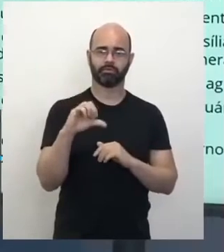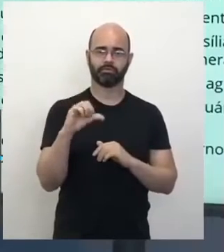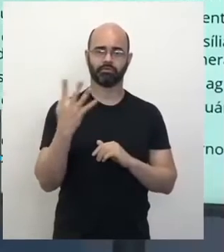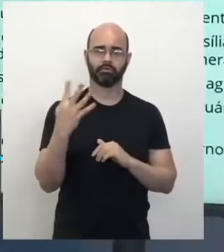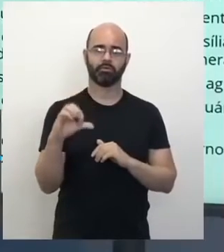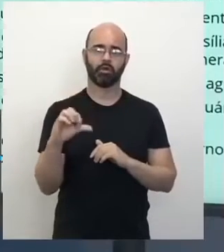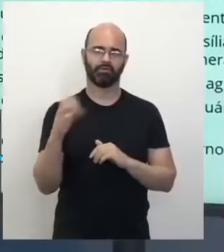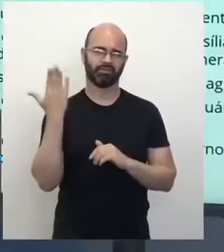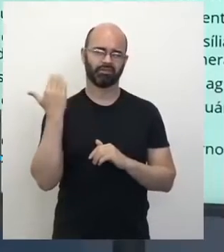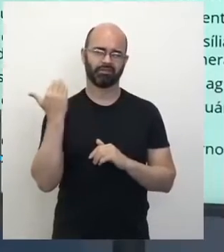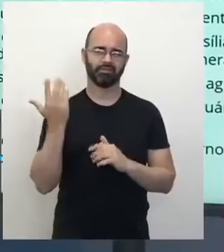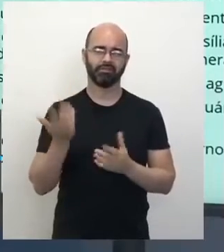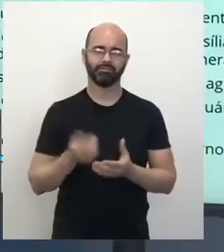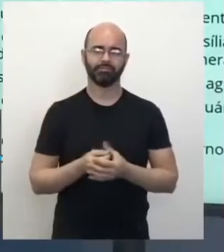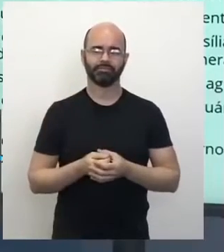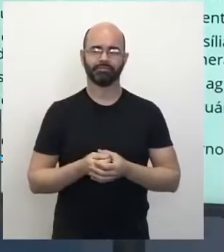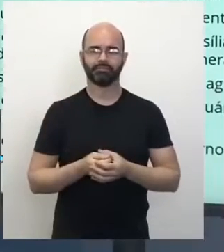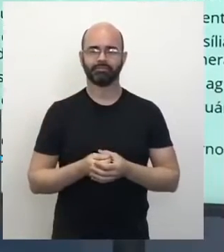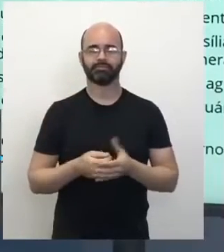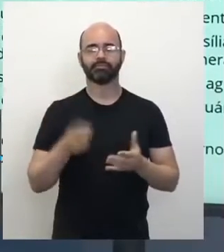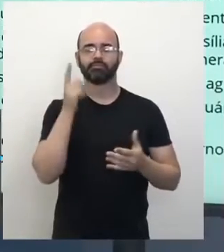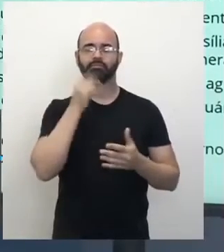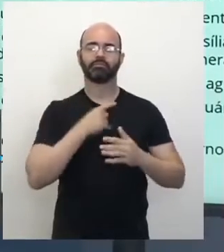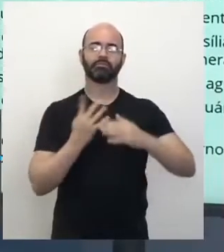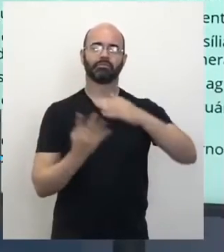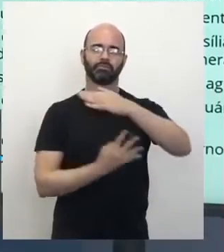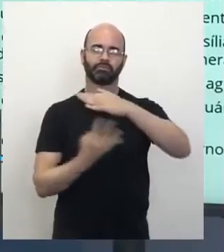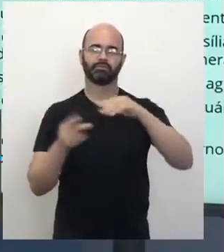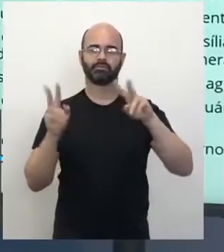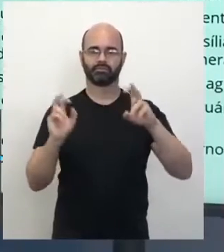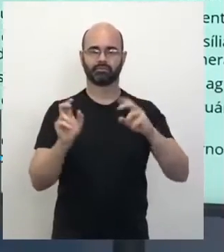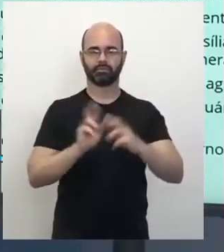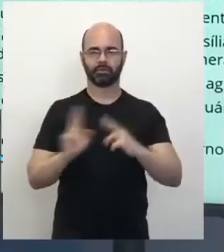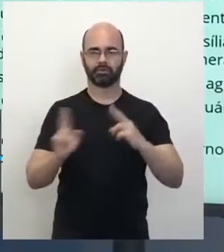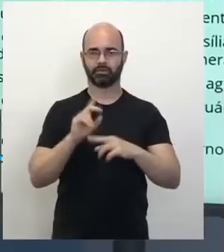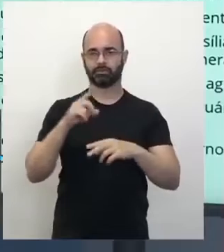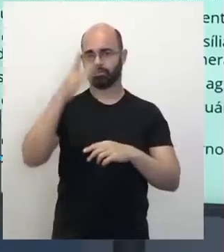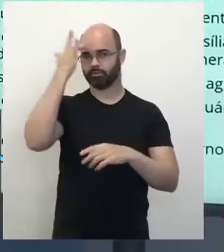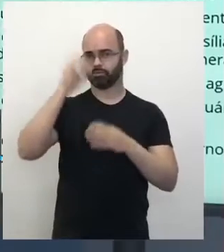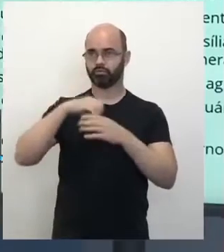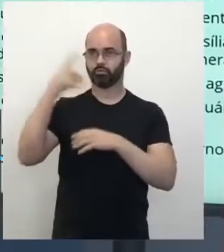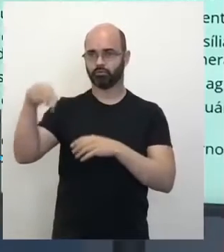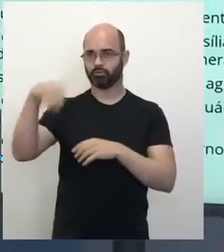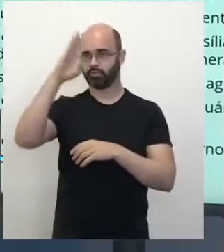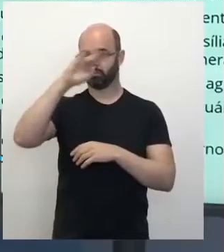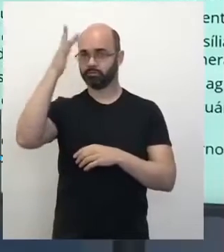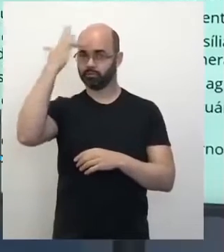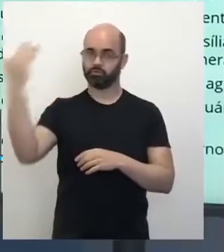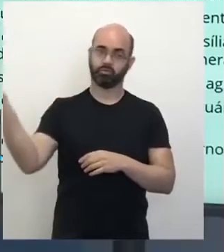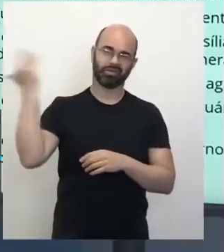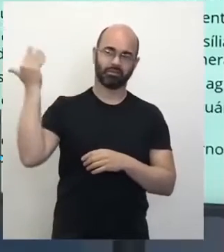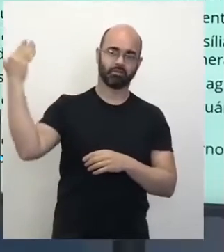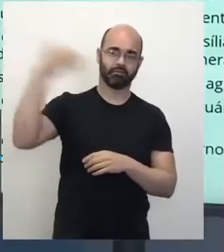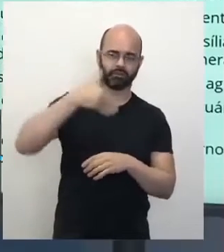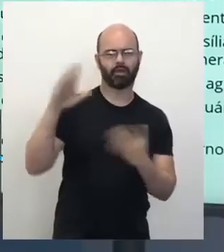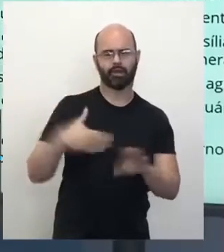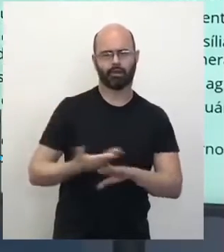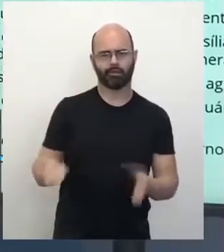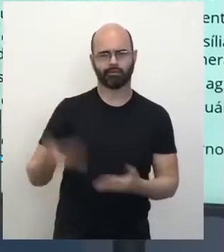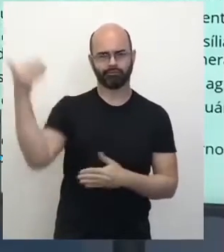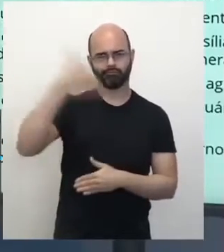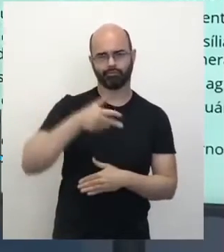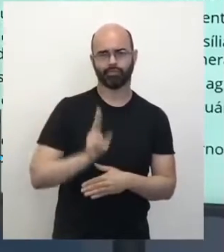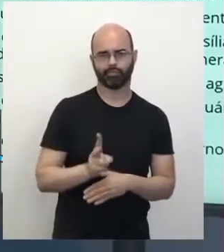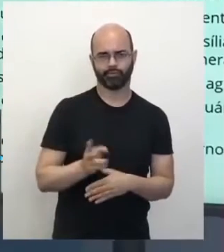1949. E essa relação de imigração, principalmente os imigrantes que vinham para o Brasil, que vêm, né, para o Brasil atualmente, tem uma